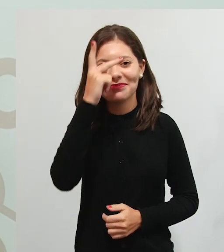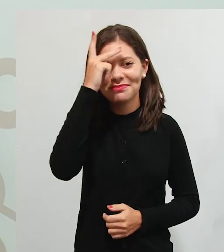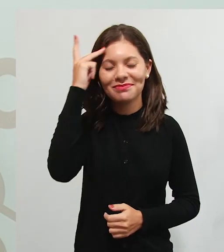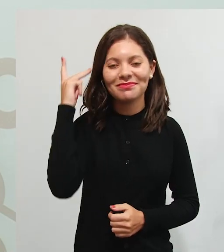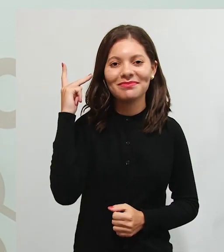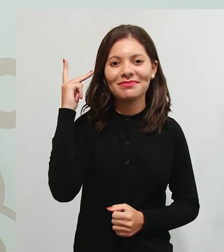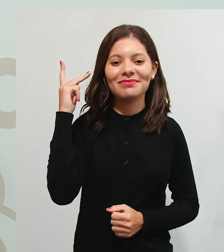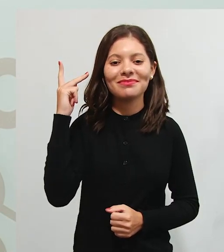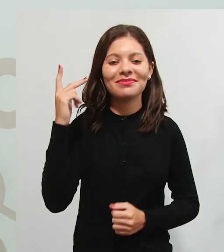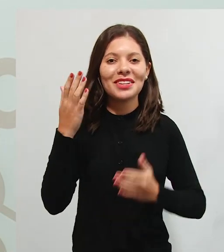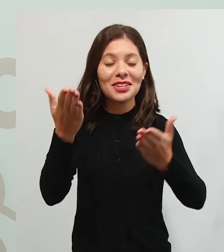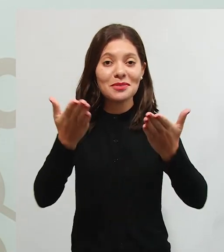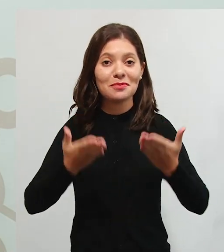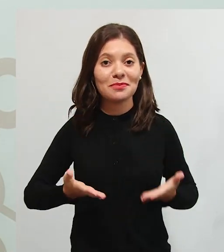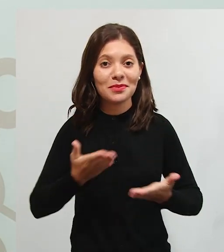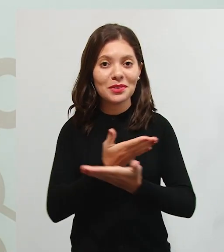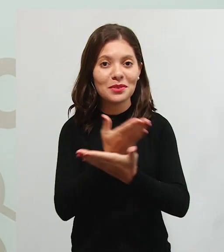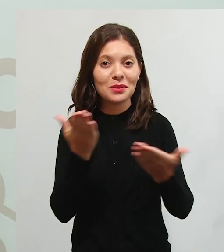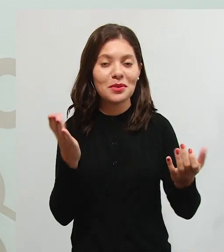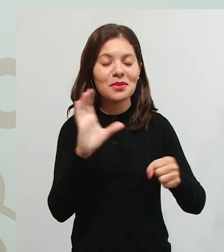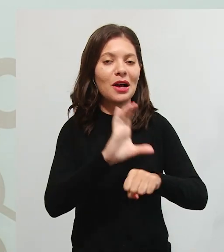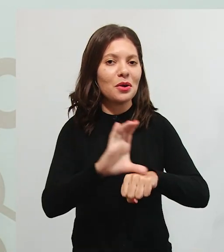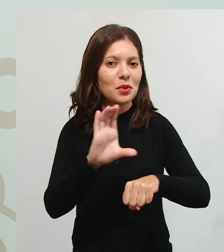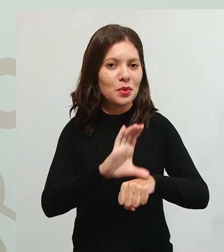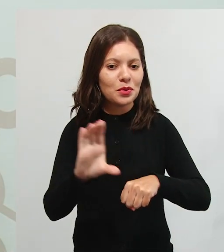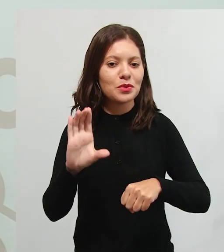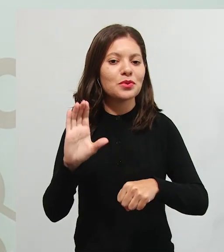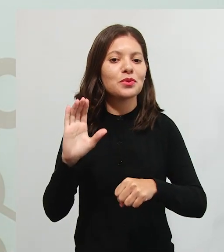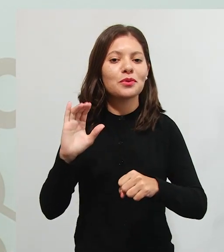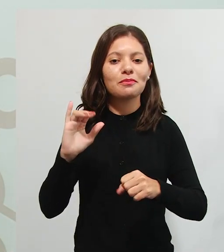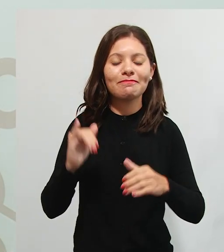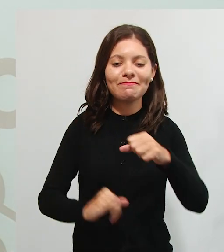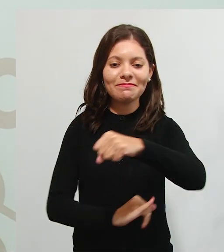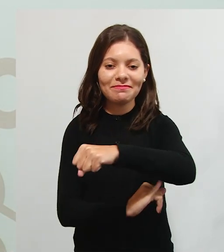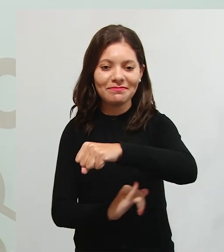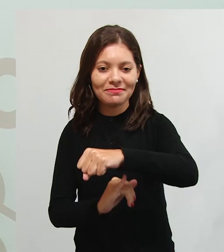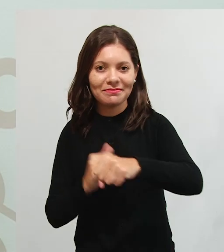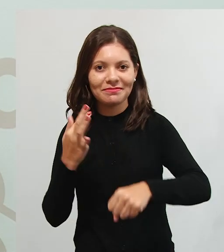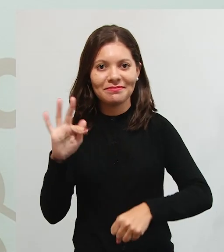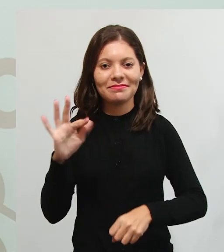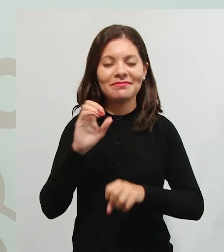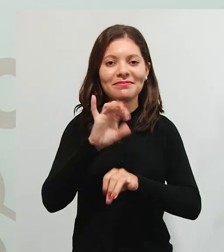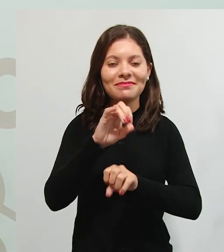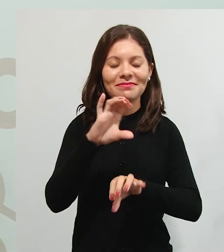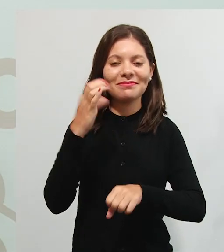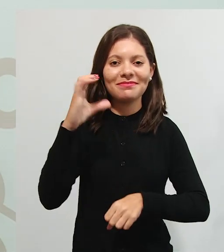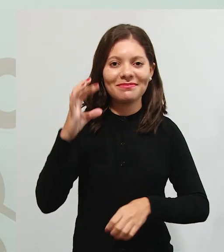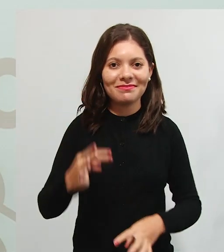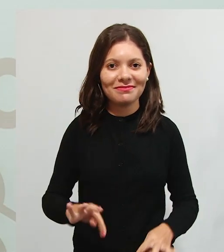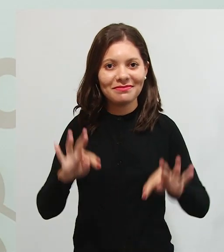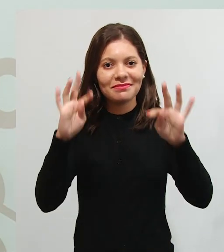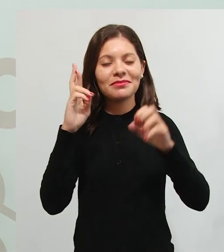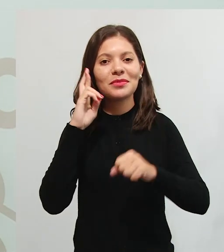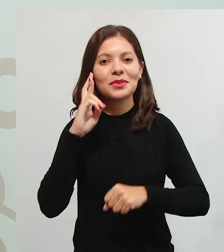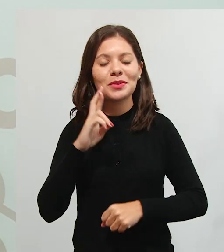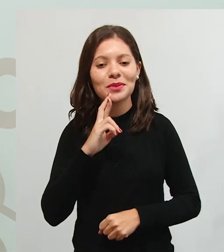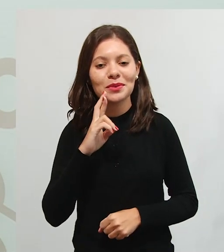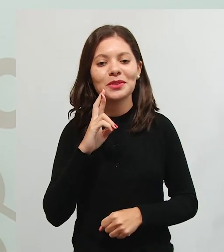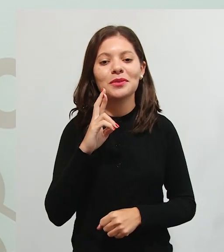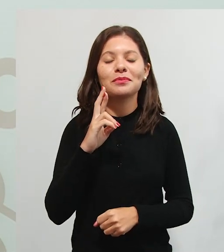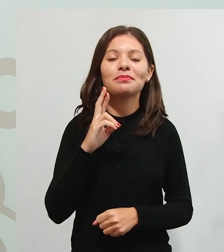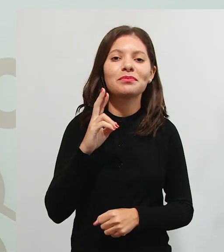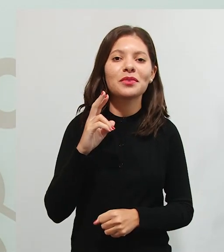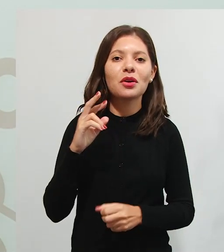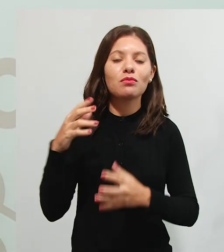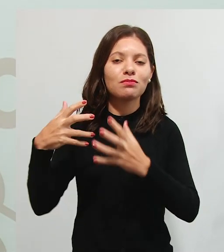Saudações, pessoas! Sejam bem-vindos aos cursos do Instituto Federal de Educação, Ciência e Tecnologia de Rondônia, o